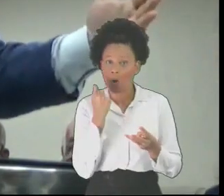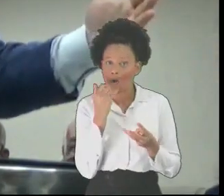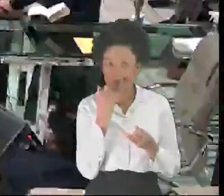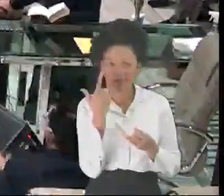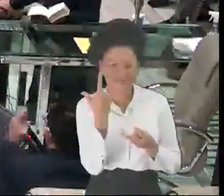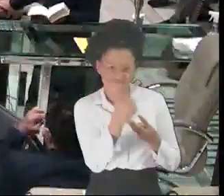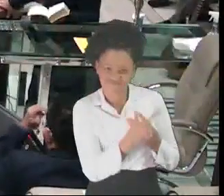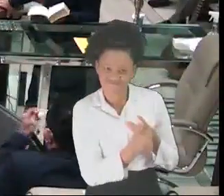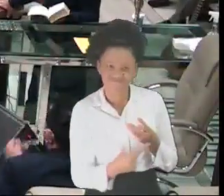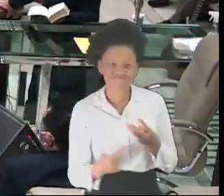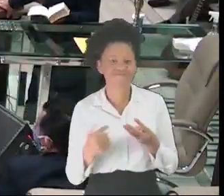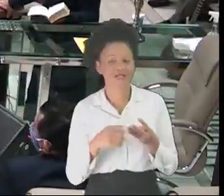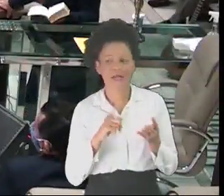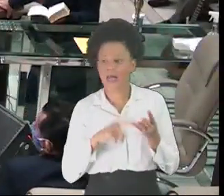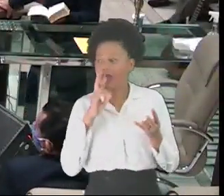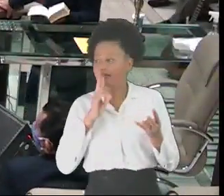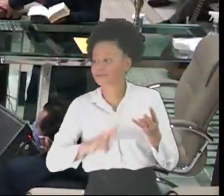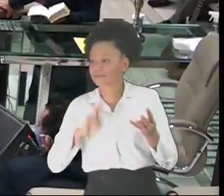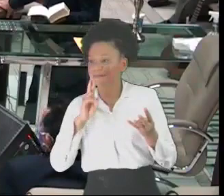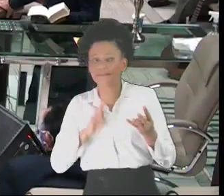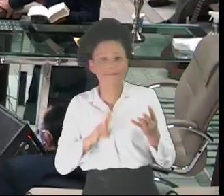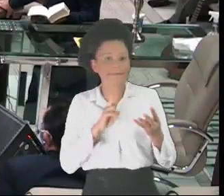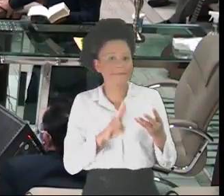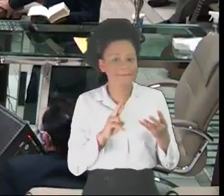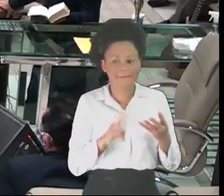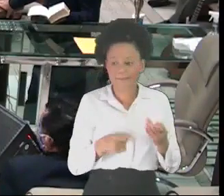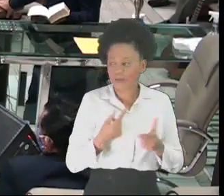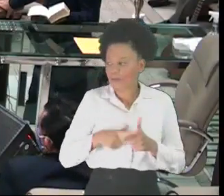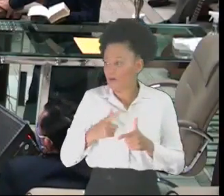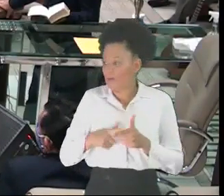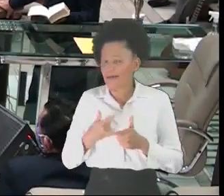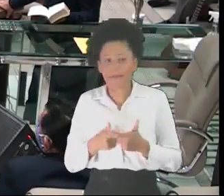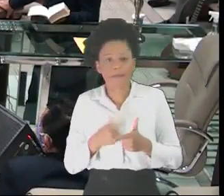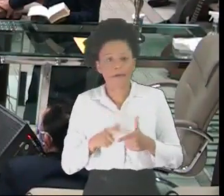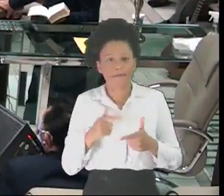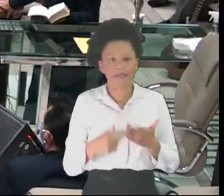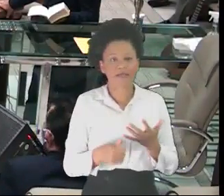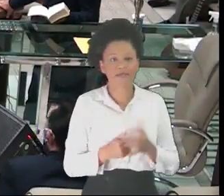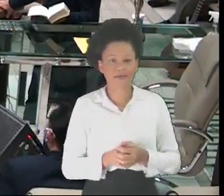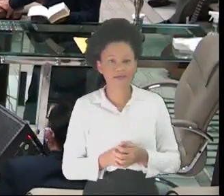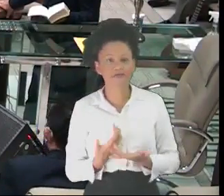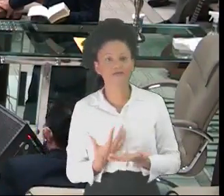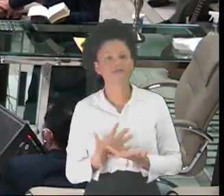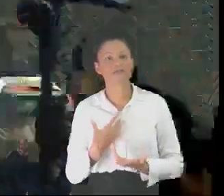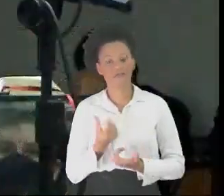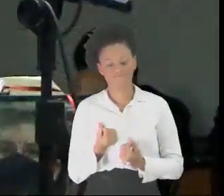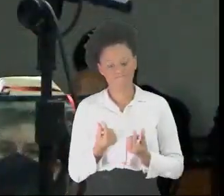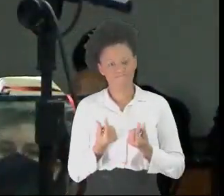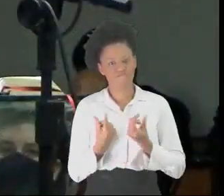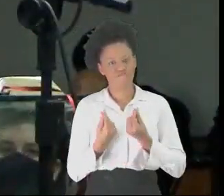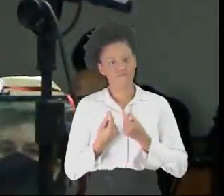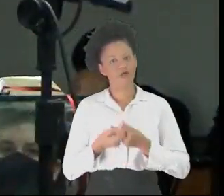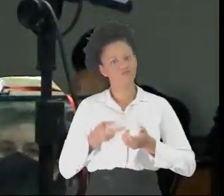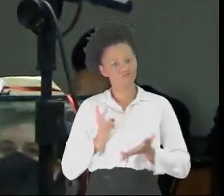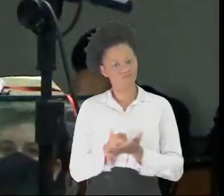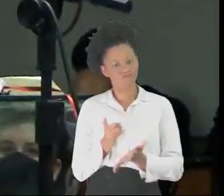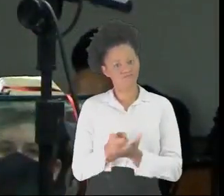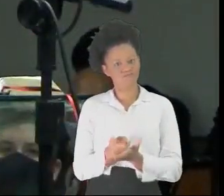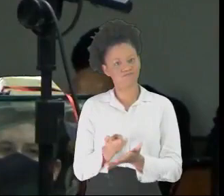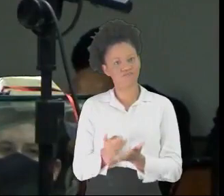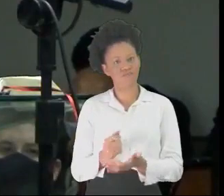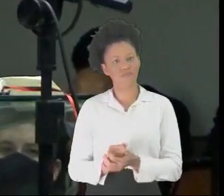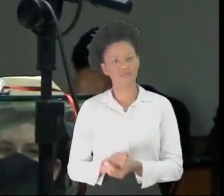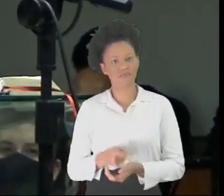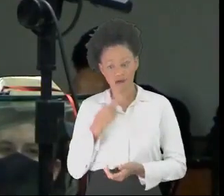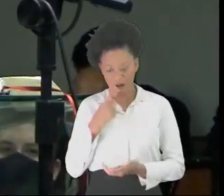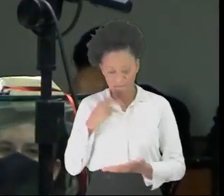Alimento, solução para os problemas, estabilidade financeira. Aqui não está